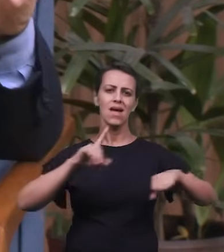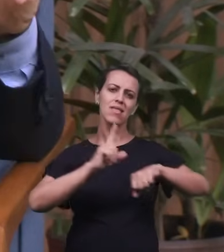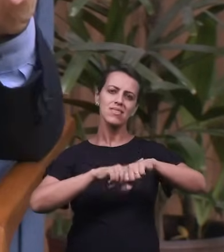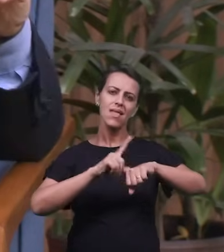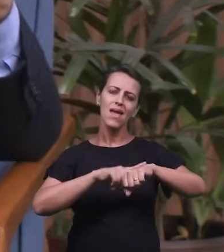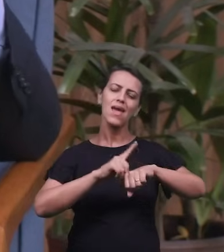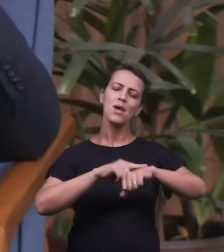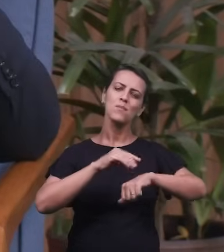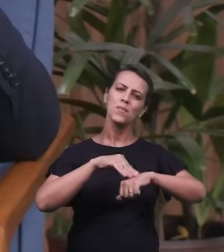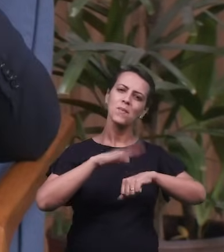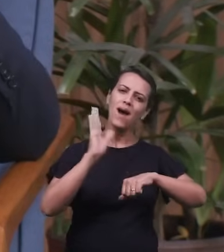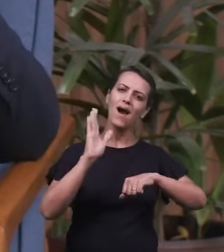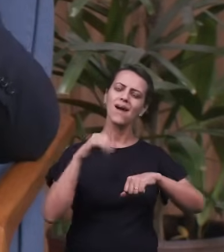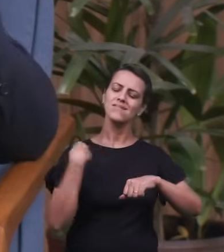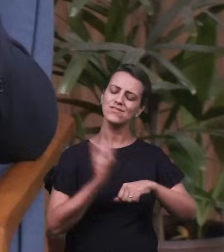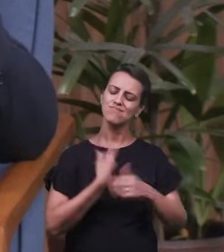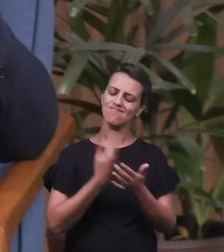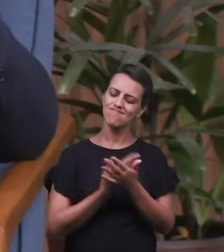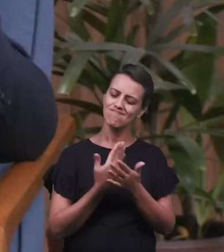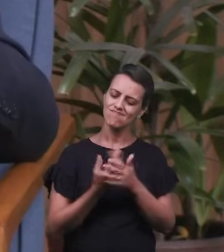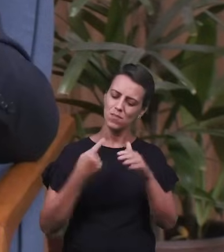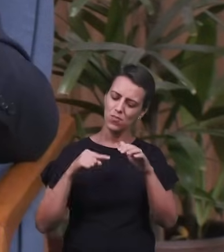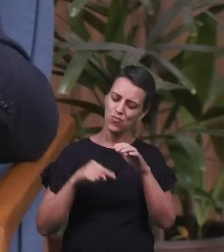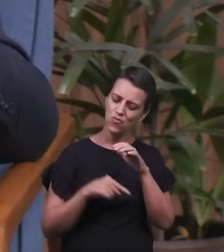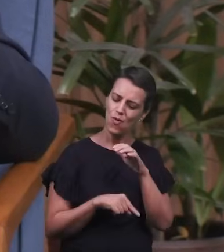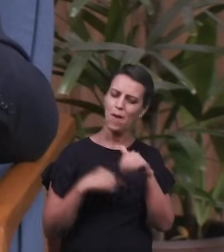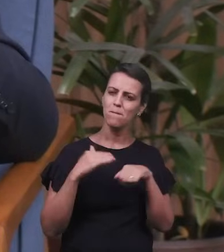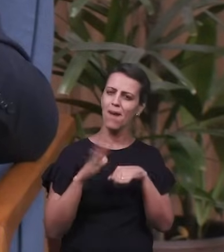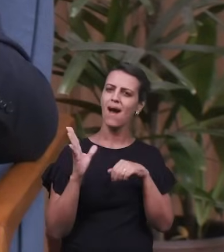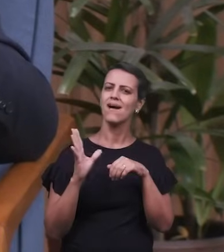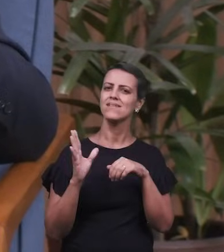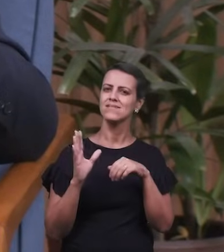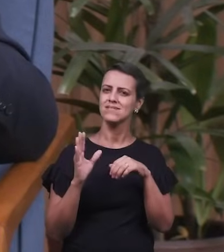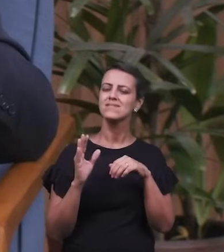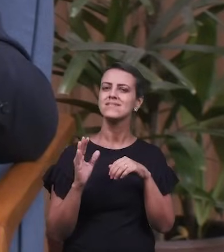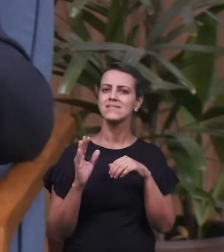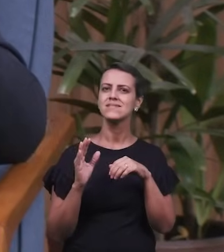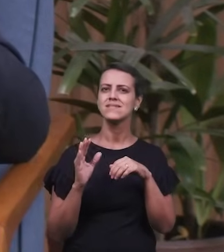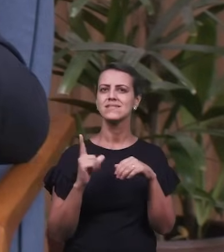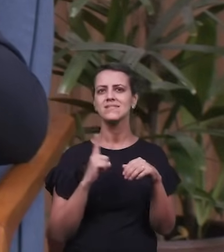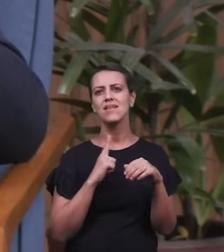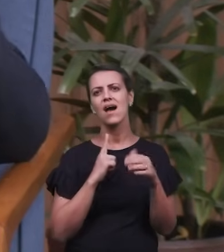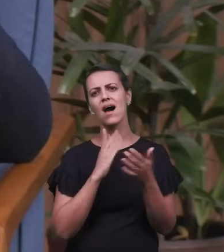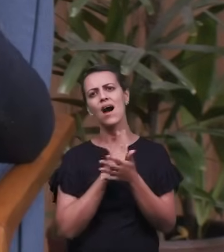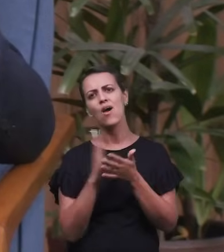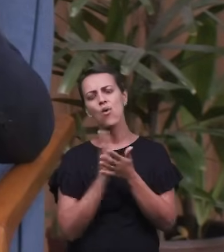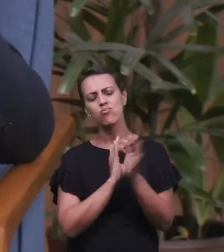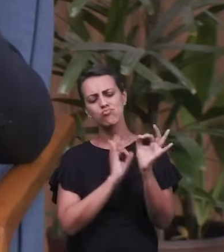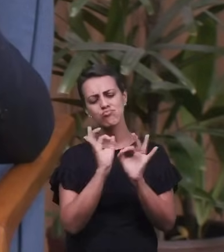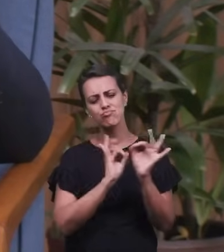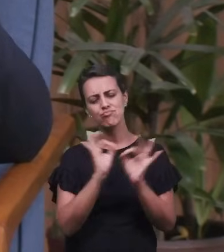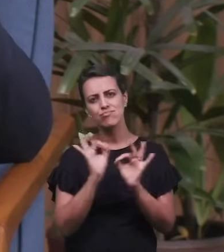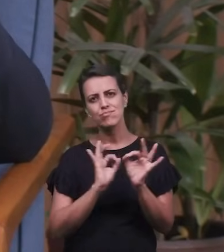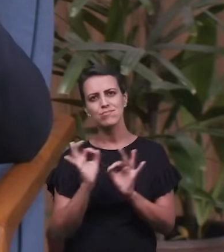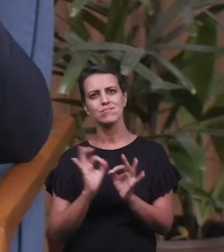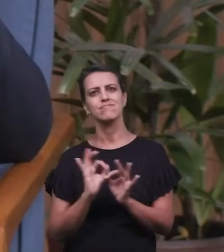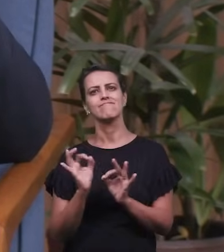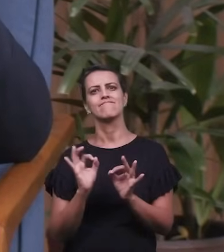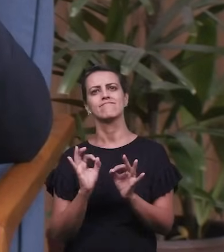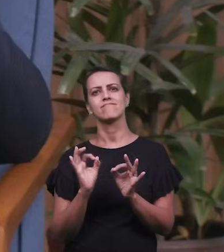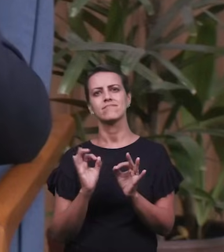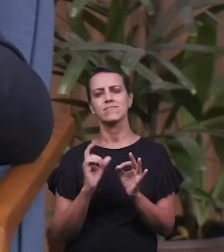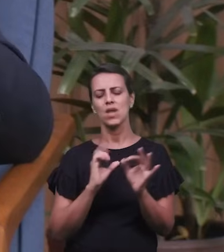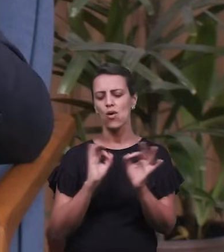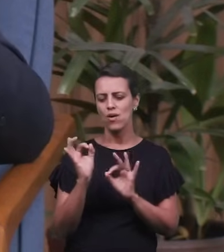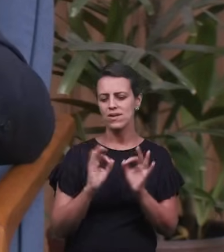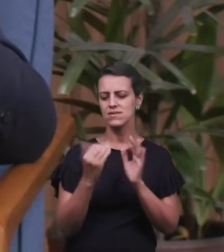mais tempo para nós aprofundarmos os seus conteúdos. Tá? Alguns deles ainda estão em produção. Nós